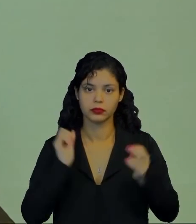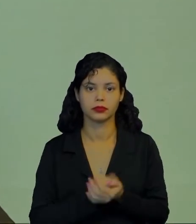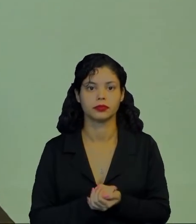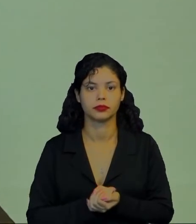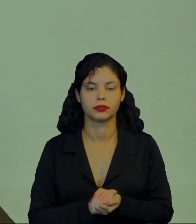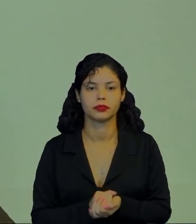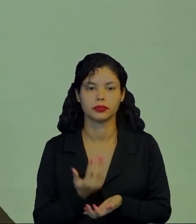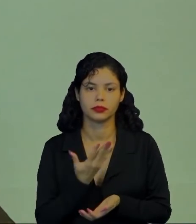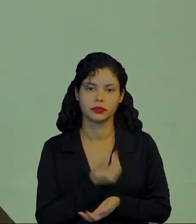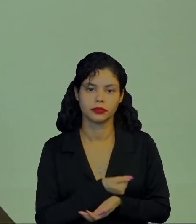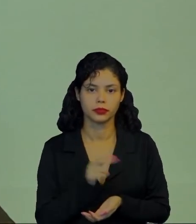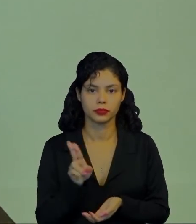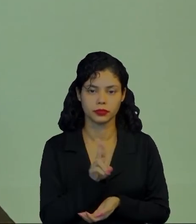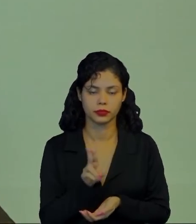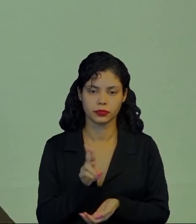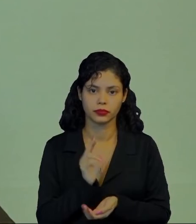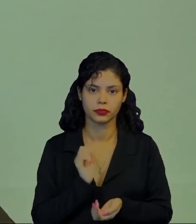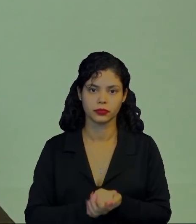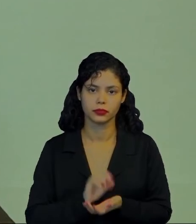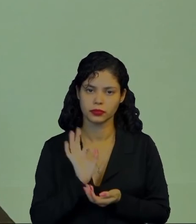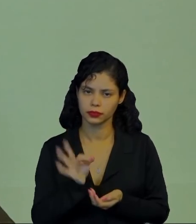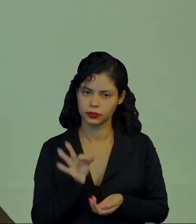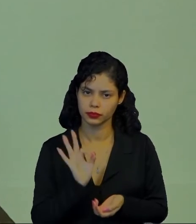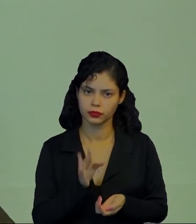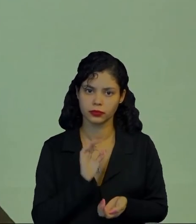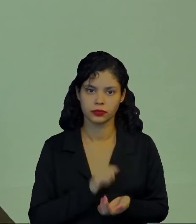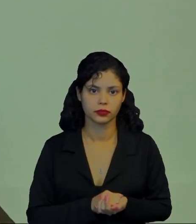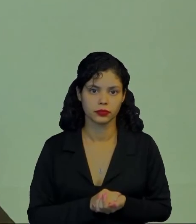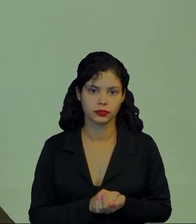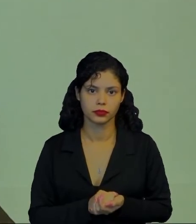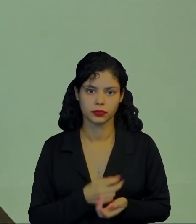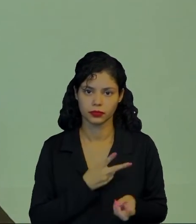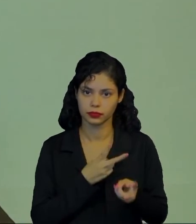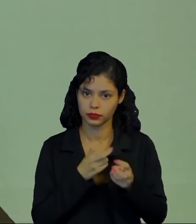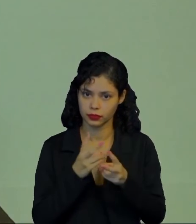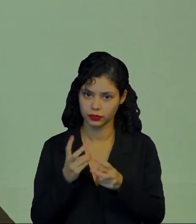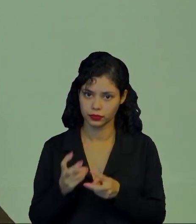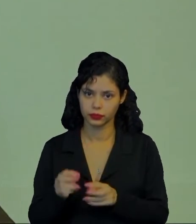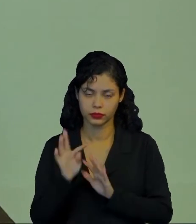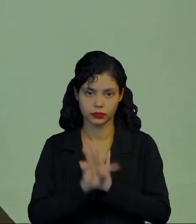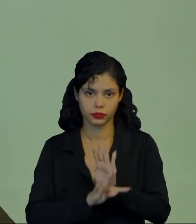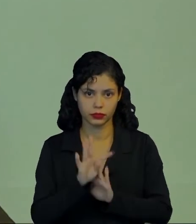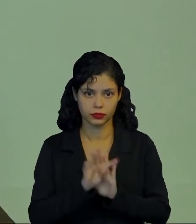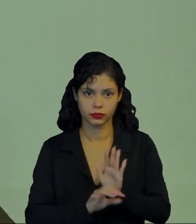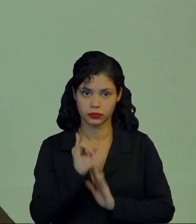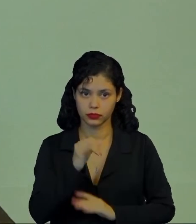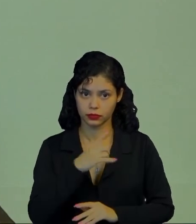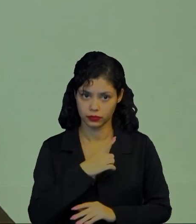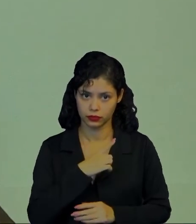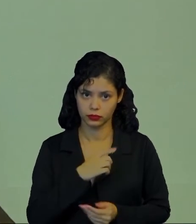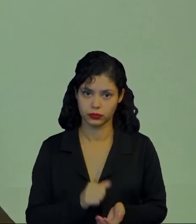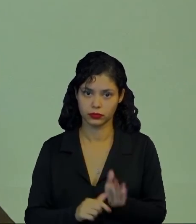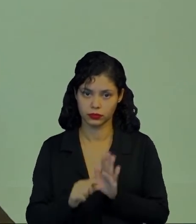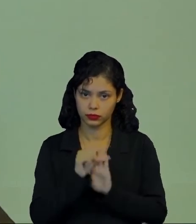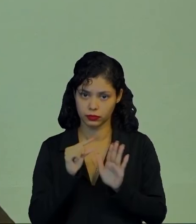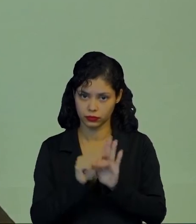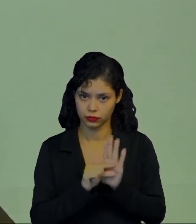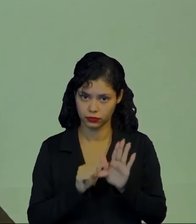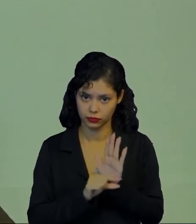pelo nome do texto, certo? E perceber nesse texto se tem